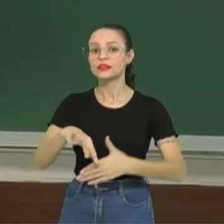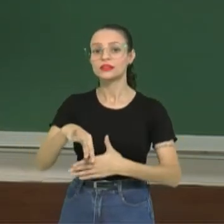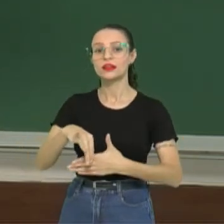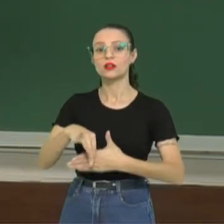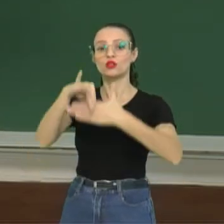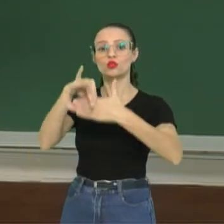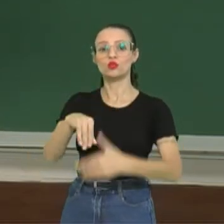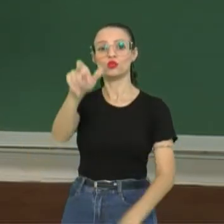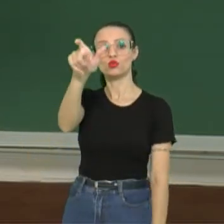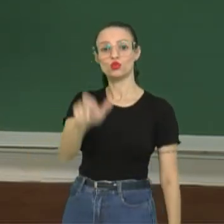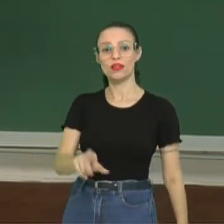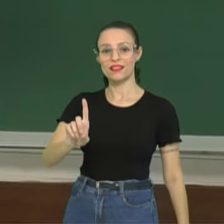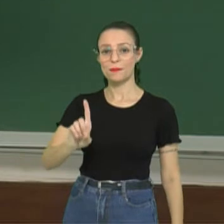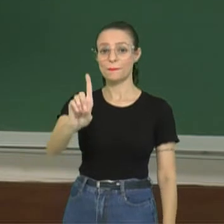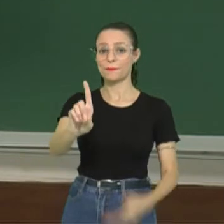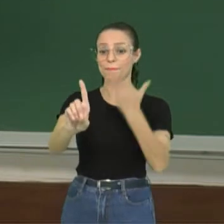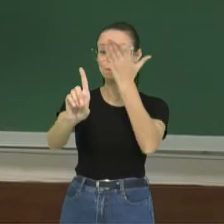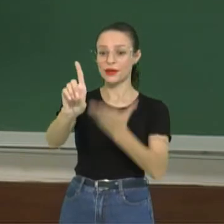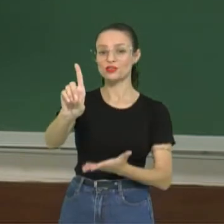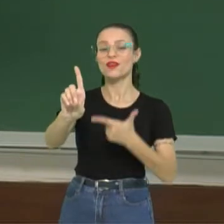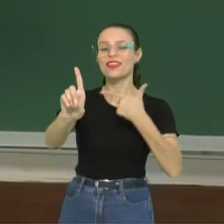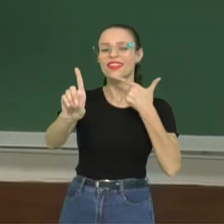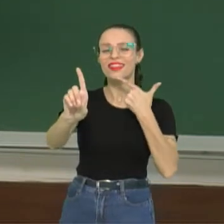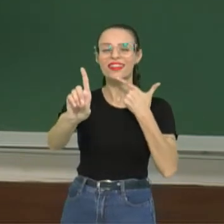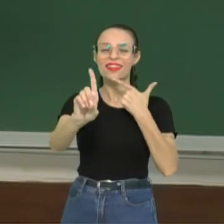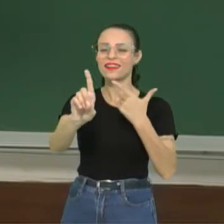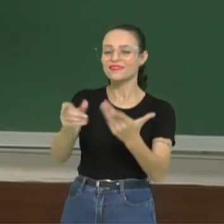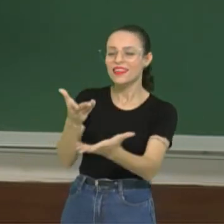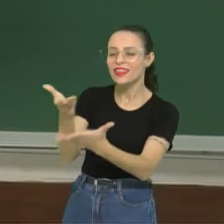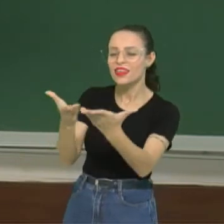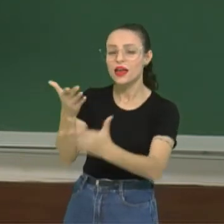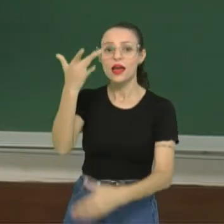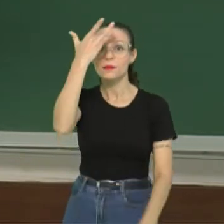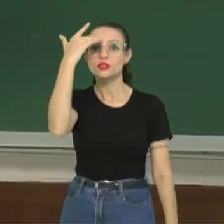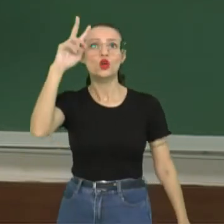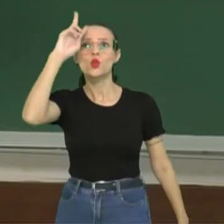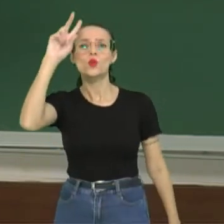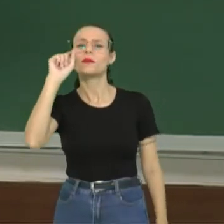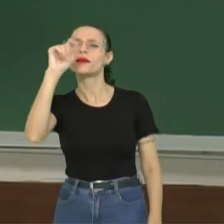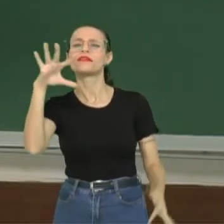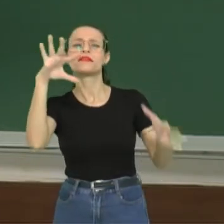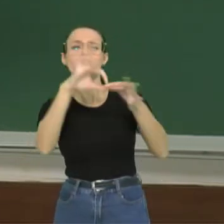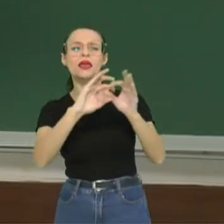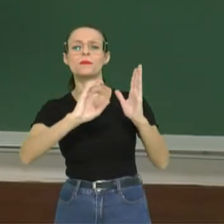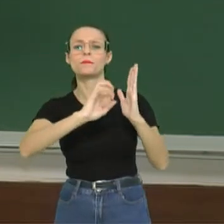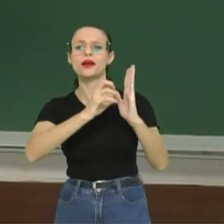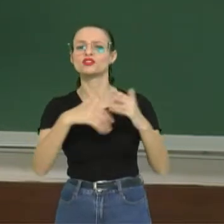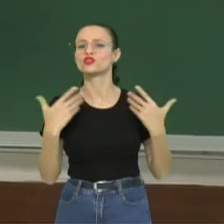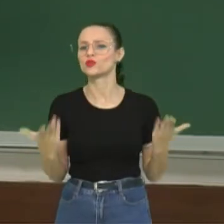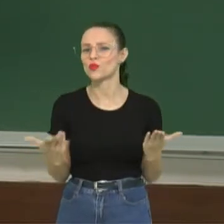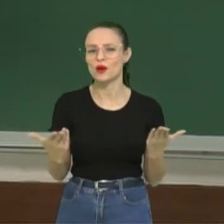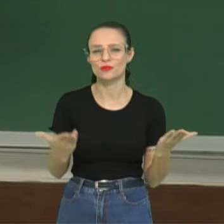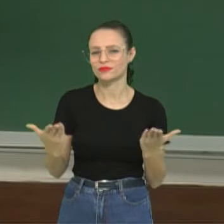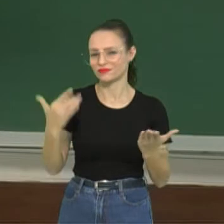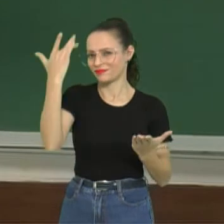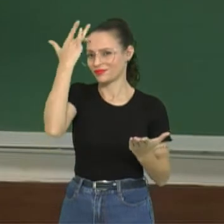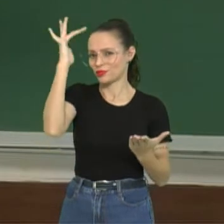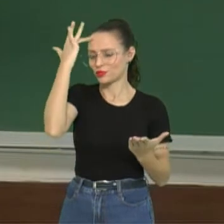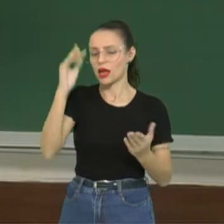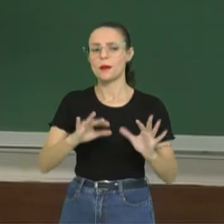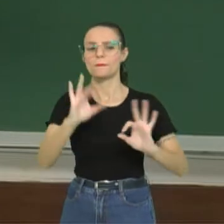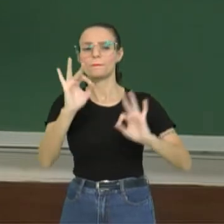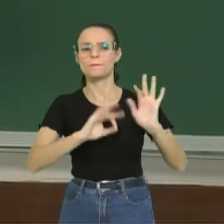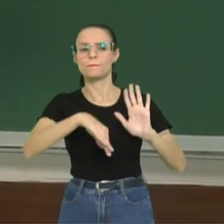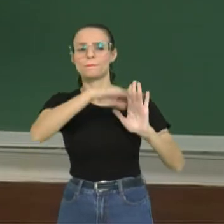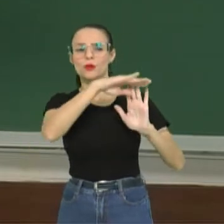centralidade na figura desse Líder carismático muitas vezes as pessoas nem se lembram a qual partido ele pertence Qual é